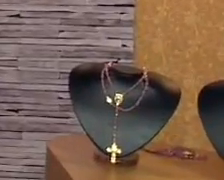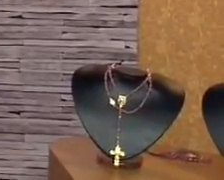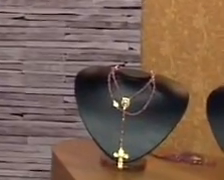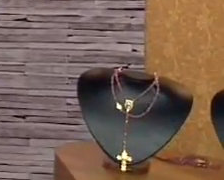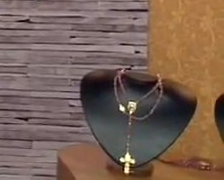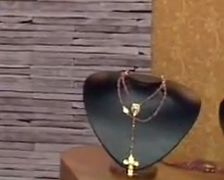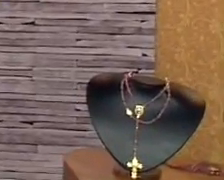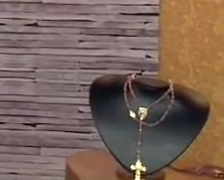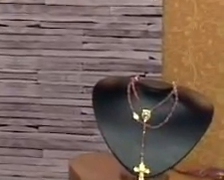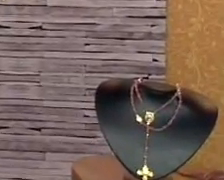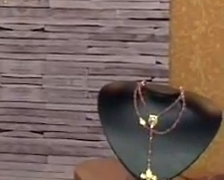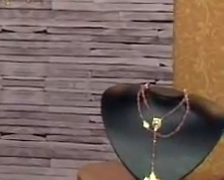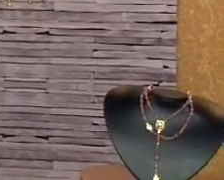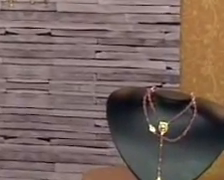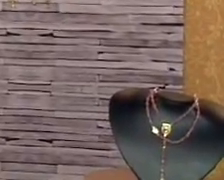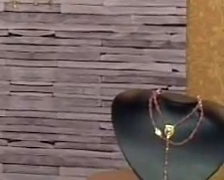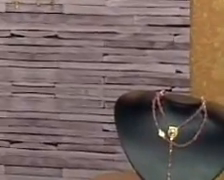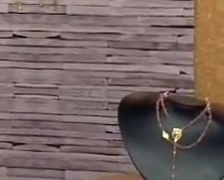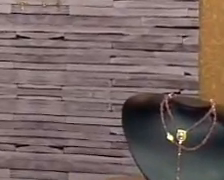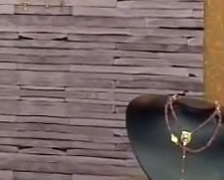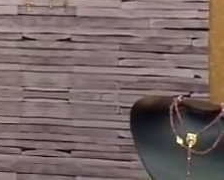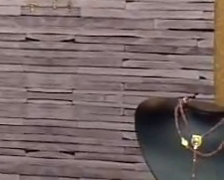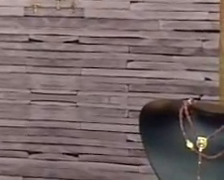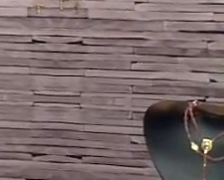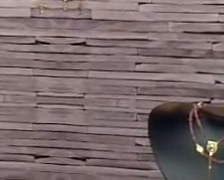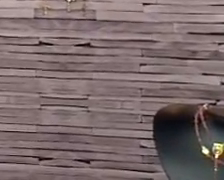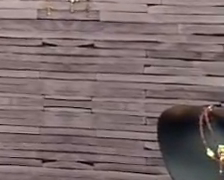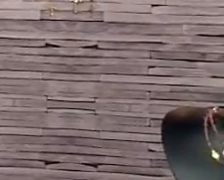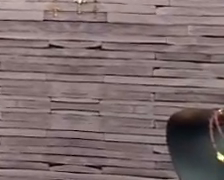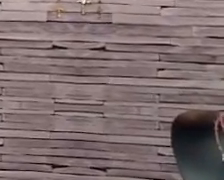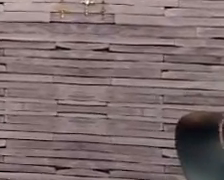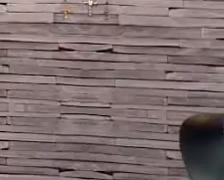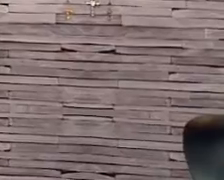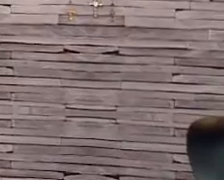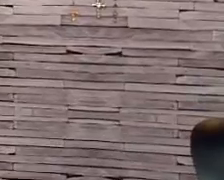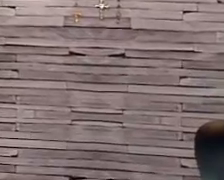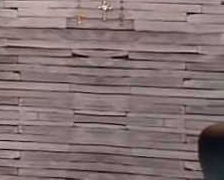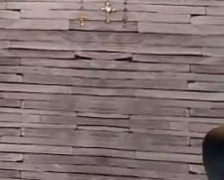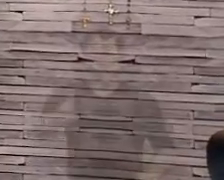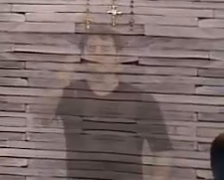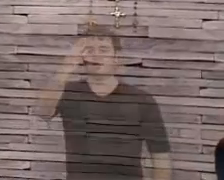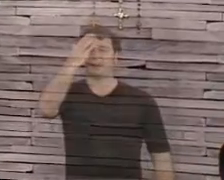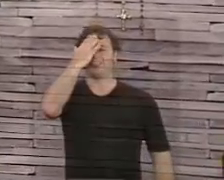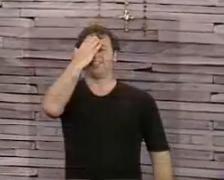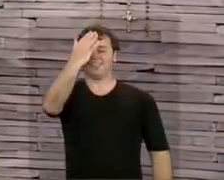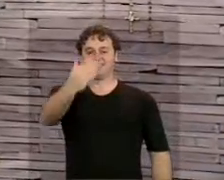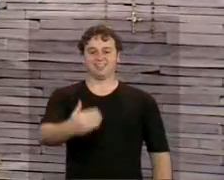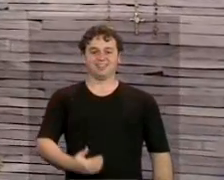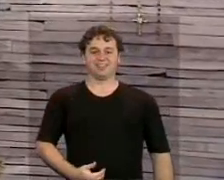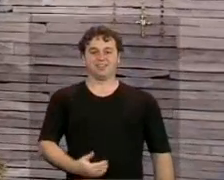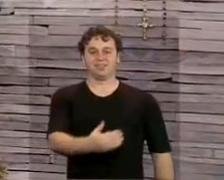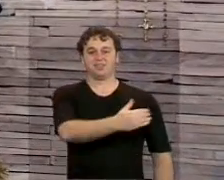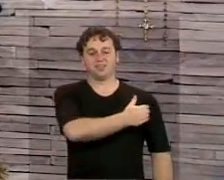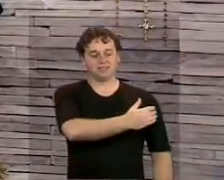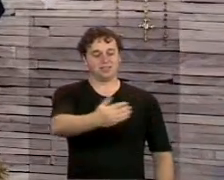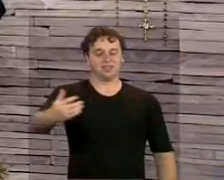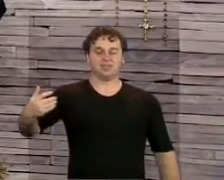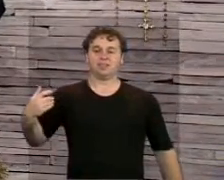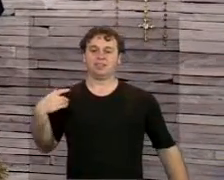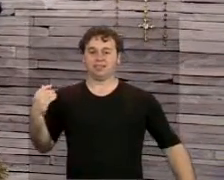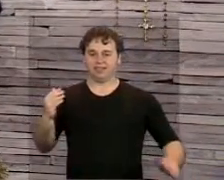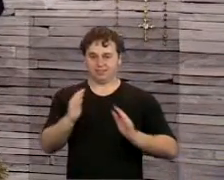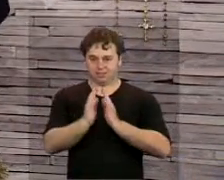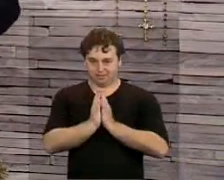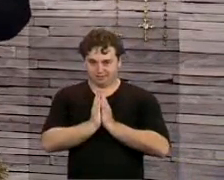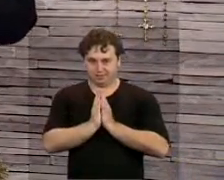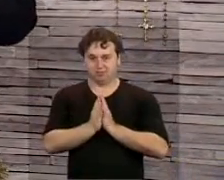instante, junto à Santíssima Virgem, intercedam por nós. Vamos juntos, amigos, em nome do Pai, e do Filho, e do